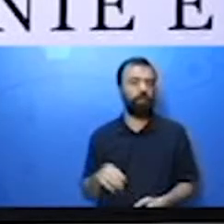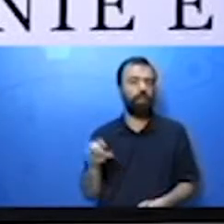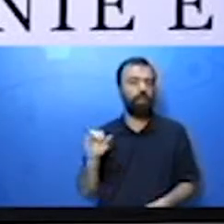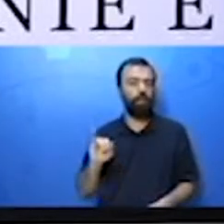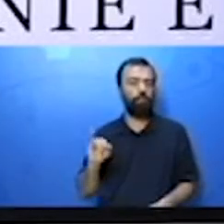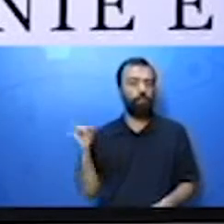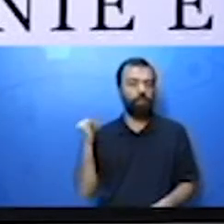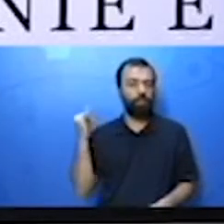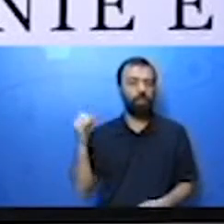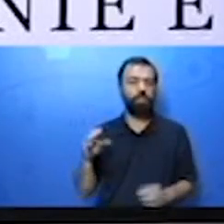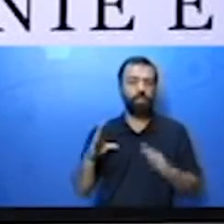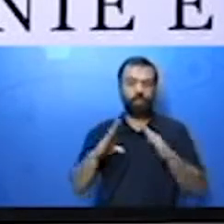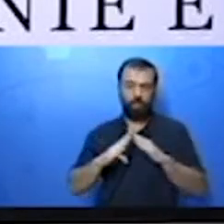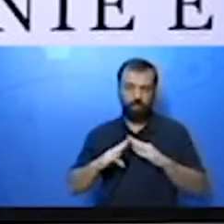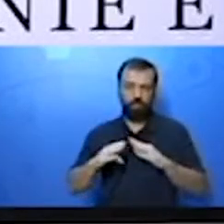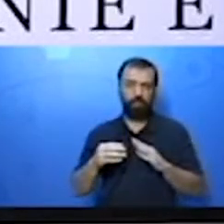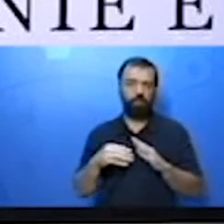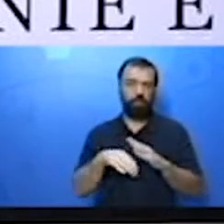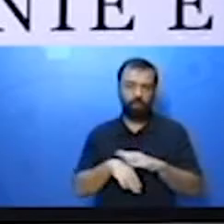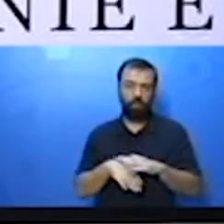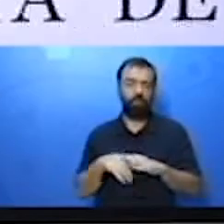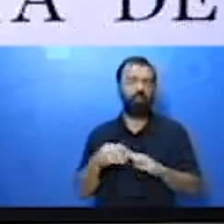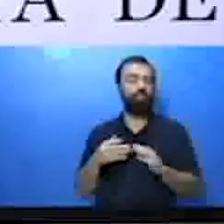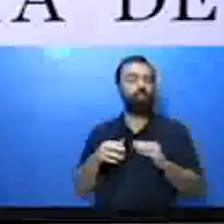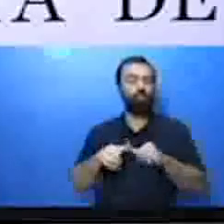importante é ficar em casa.